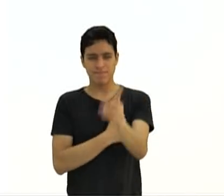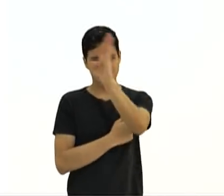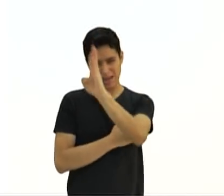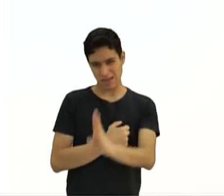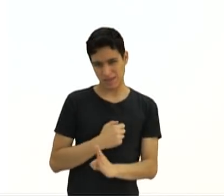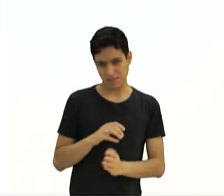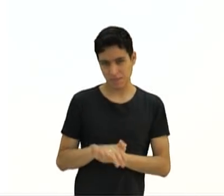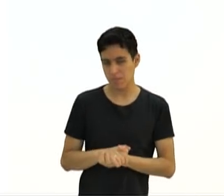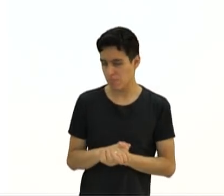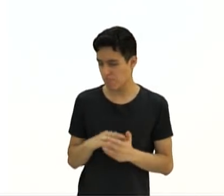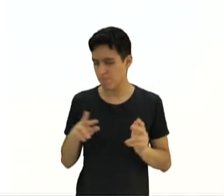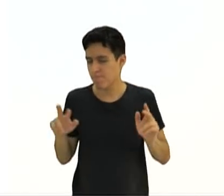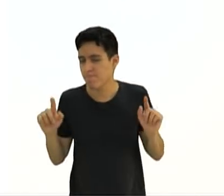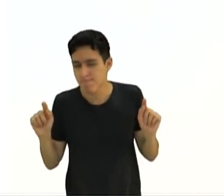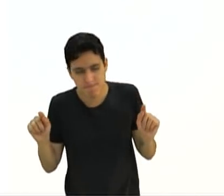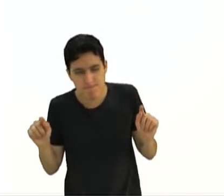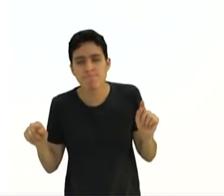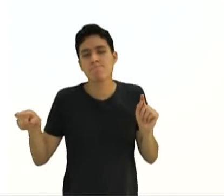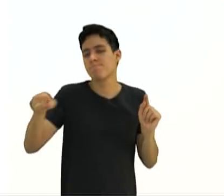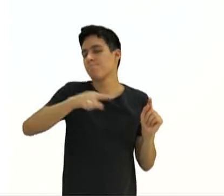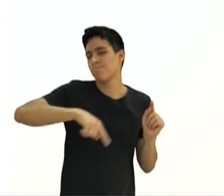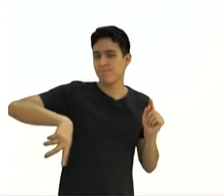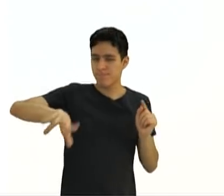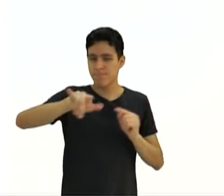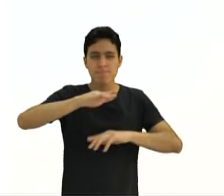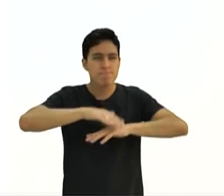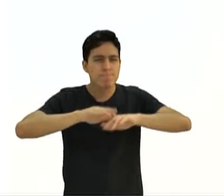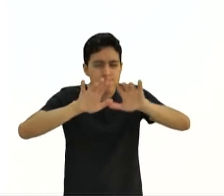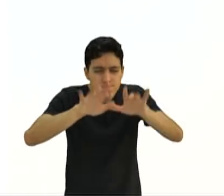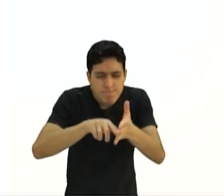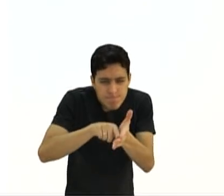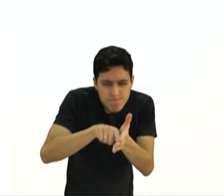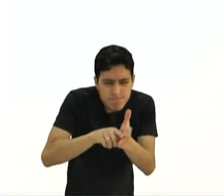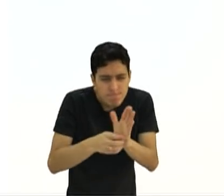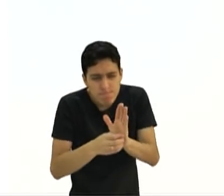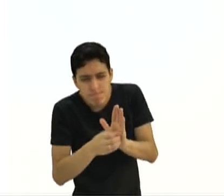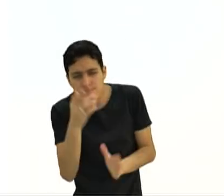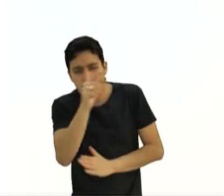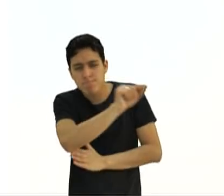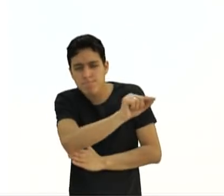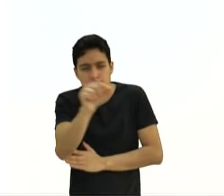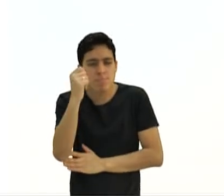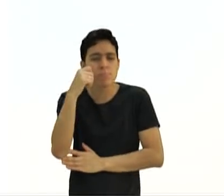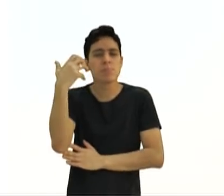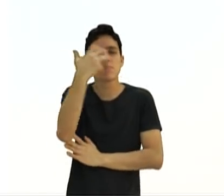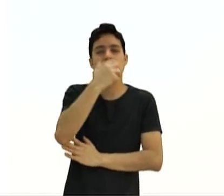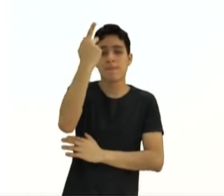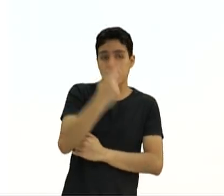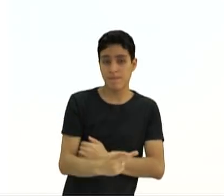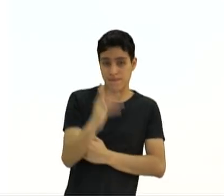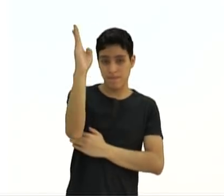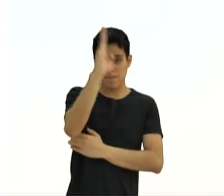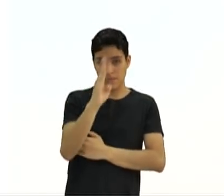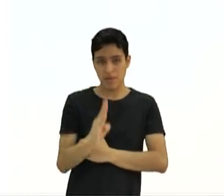vai fazer? Você vai pesquisar outras cantoras brasileiras e vai montar uma